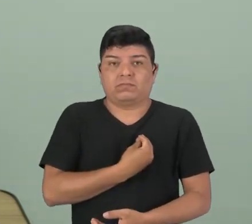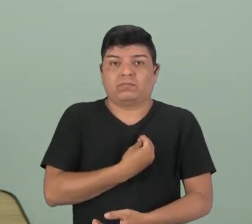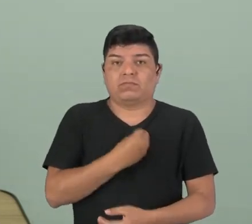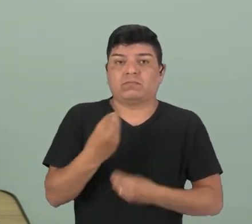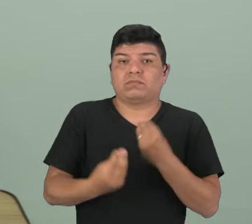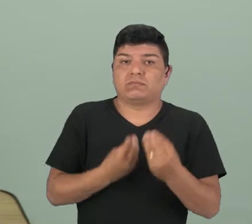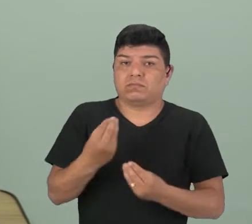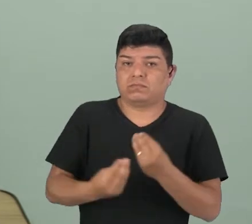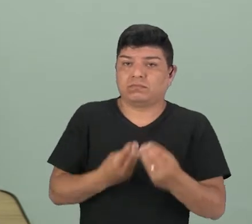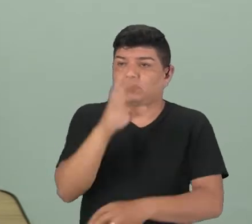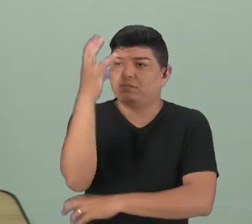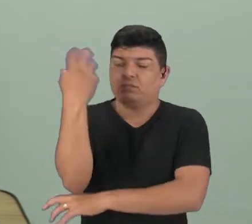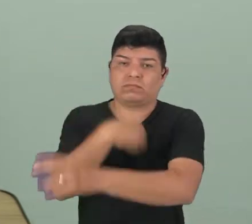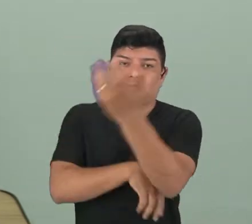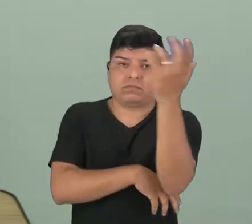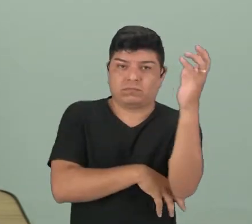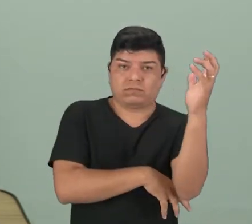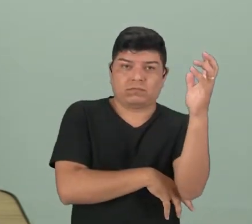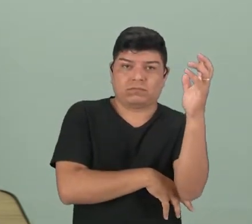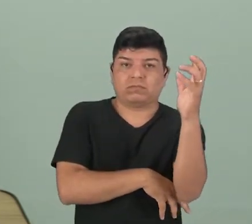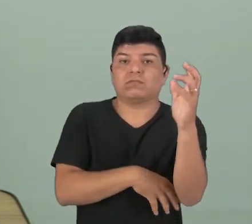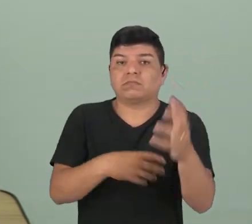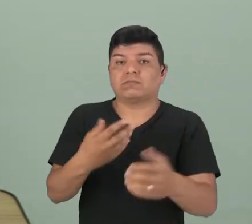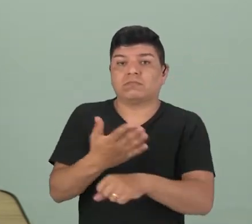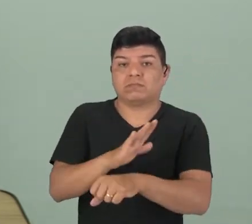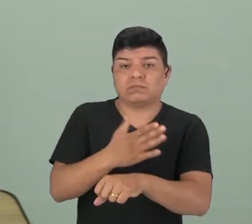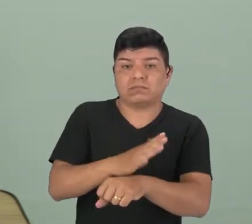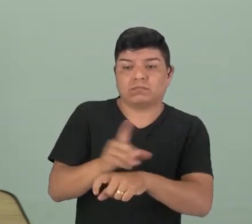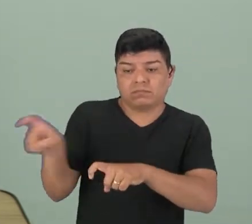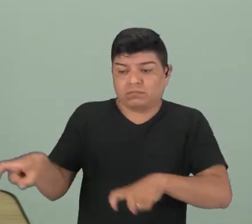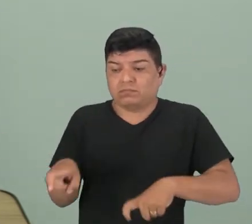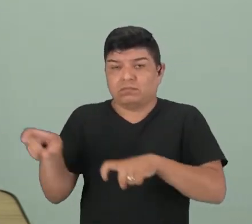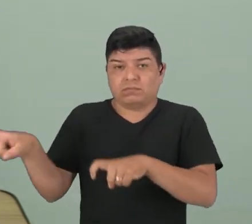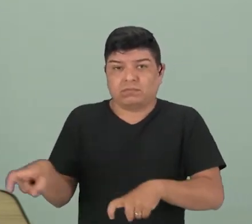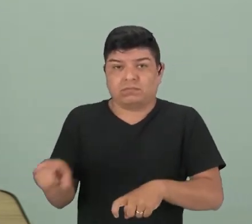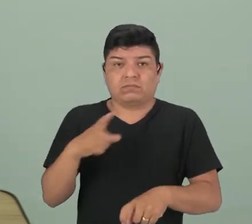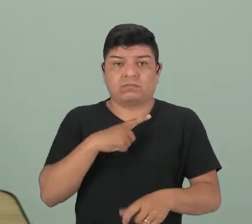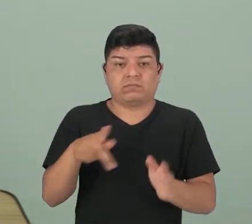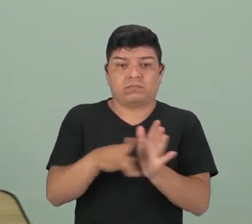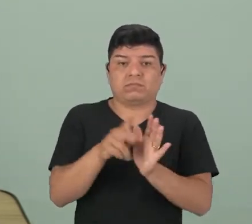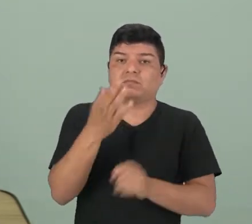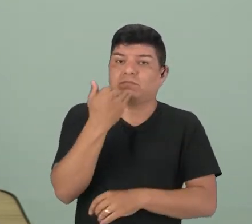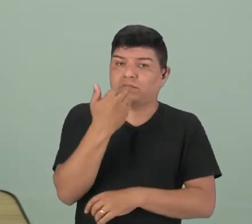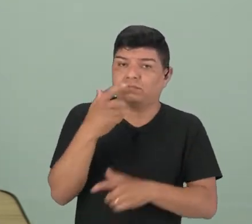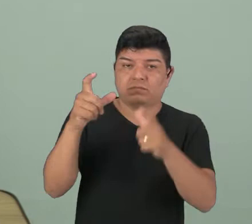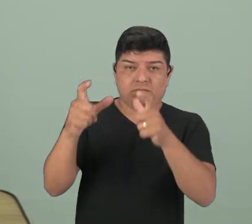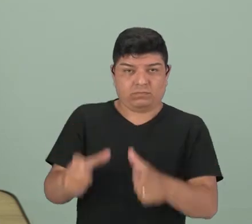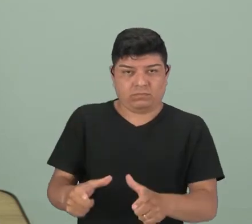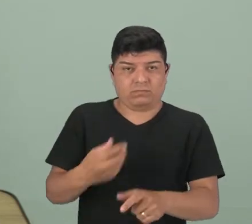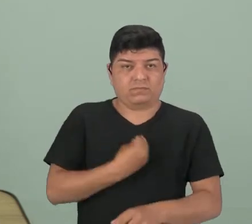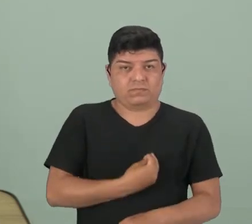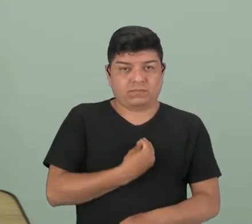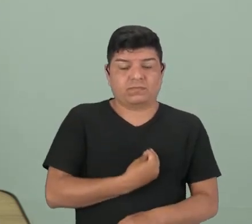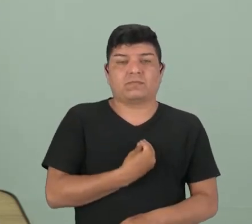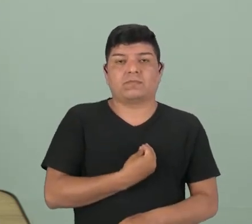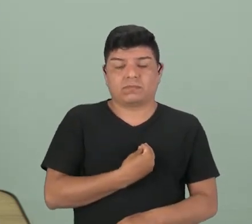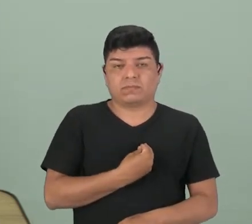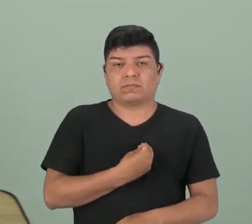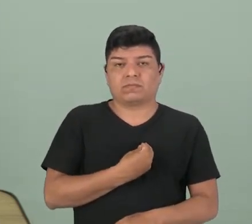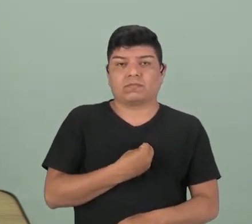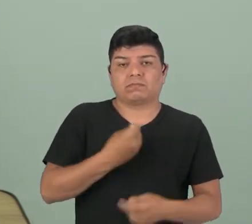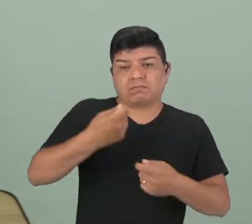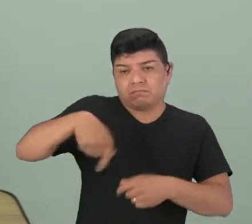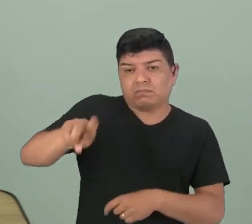com a natureza. Então, esses grupos humanos que praticavam a agricultura e obtinham os próprios alimentos no local onde eles viviam, sem